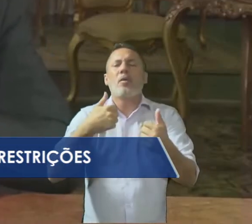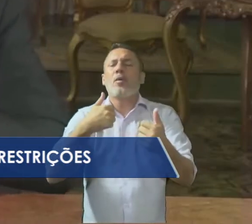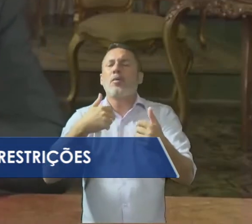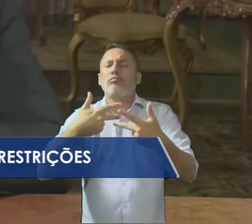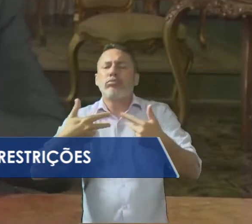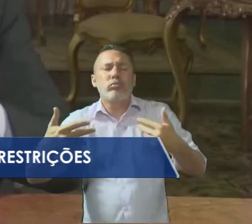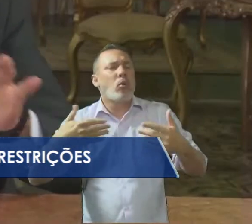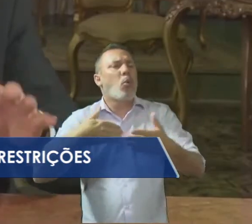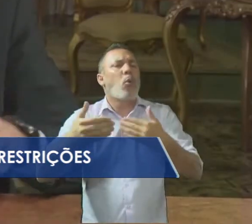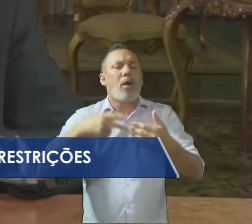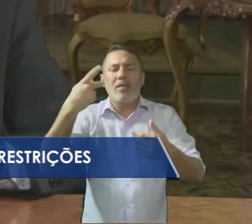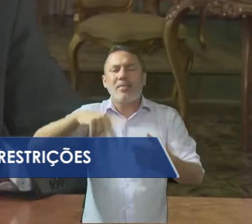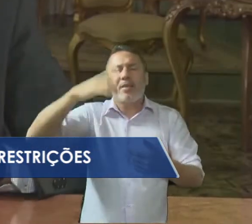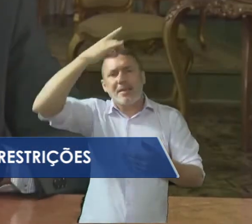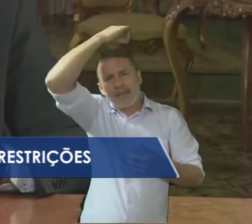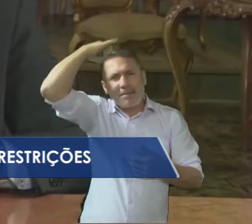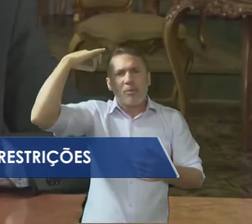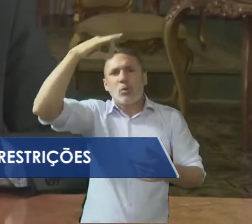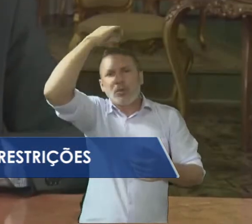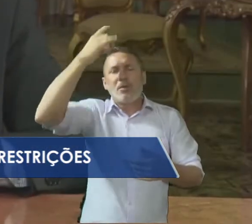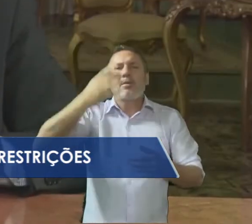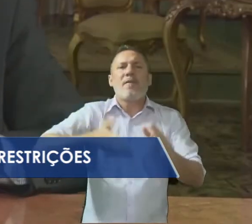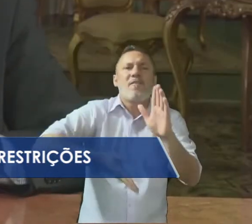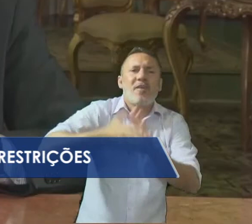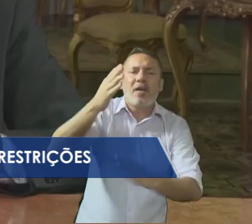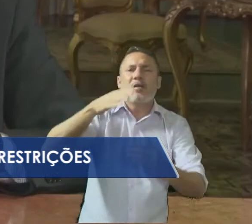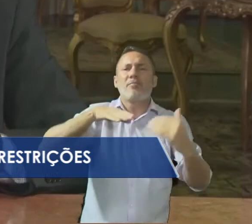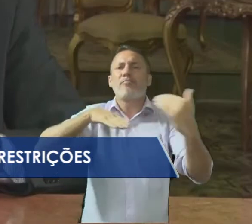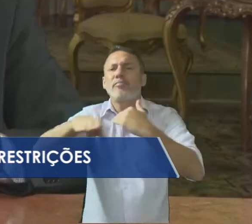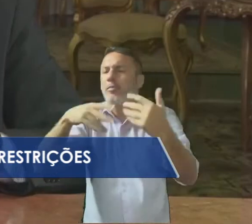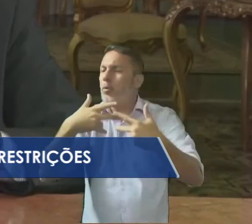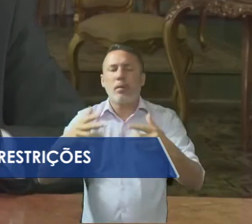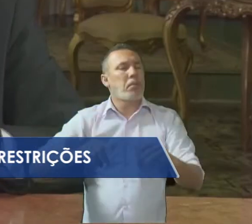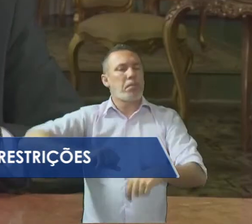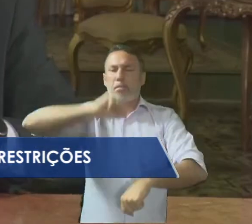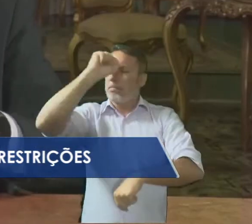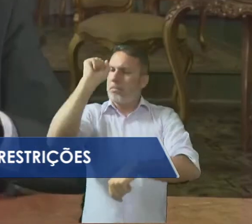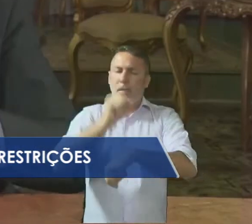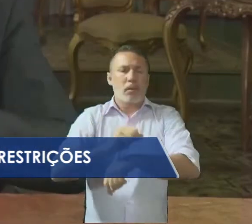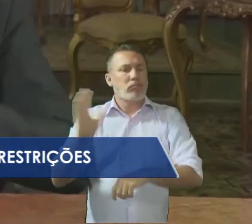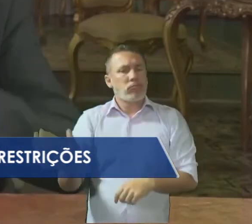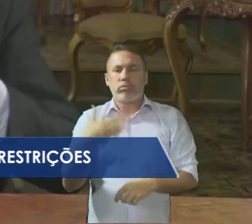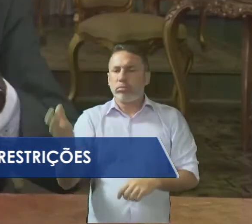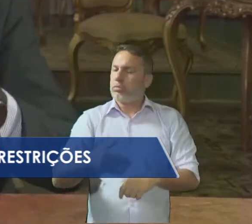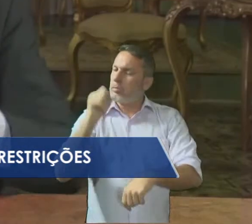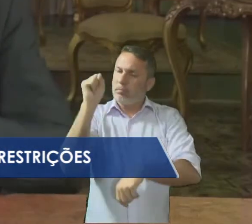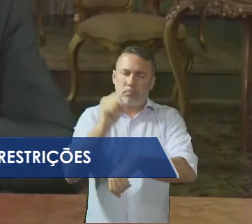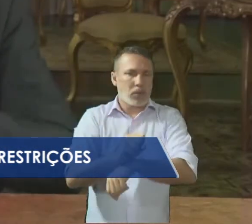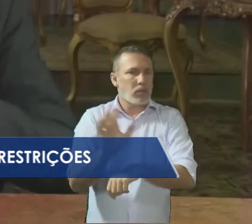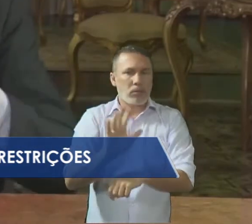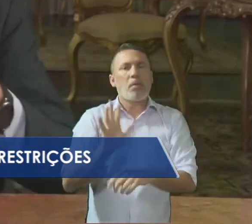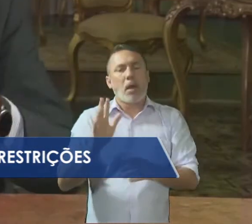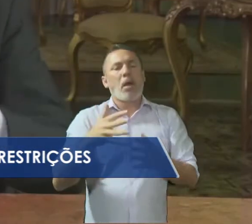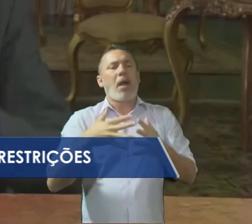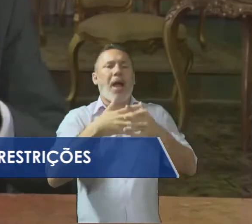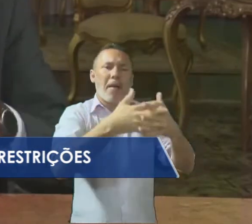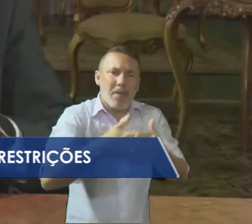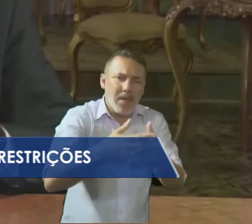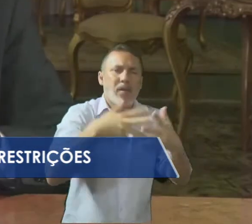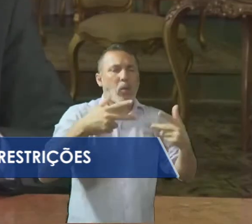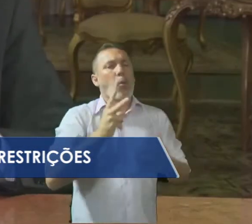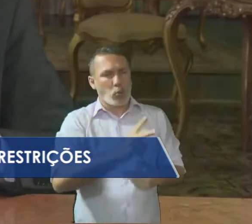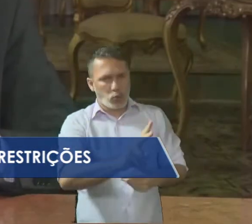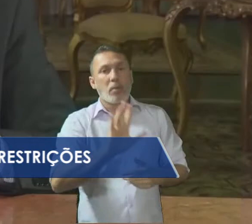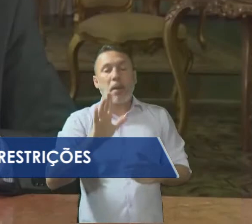público coletivo de pessoas esse Transportes estão eles estão suspensos e lote transporte de carga serviços essenciais